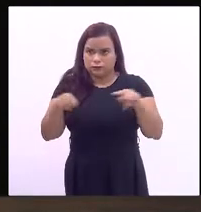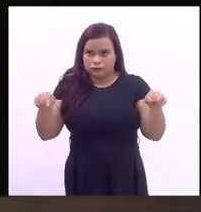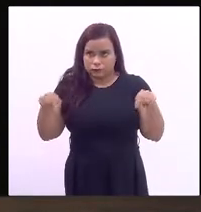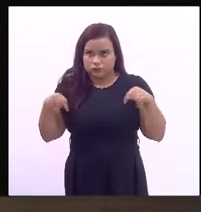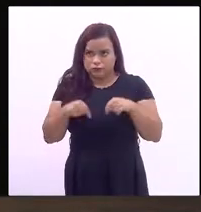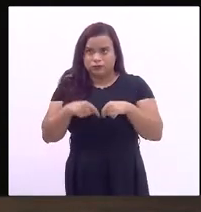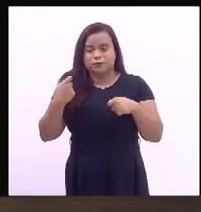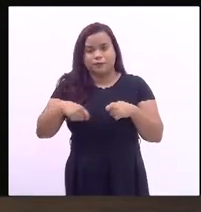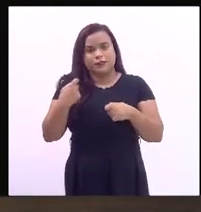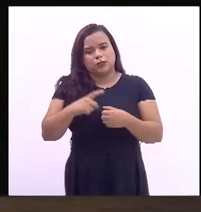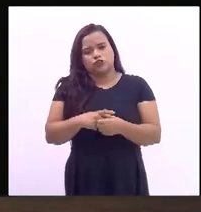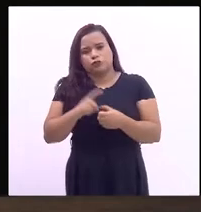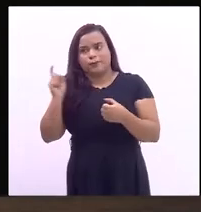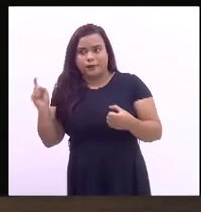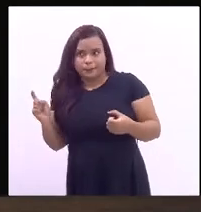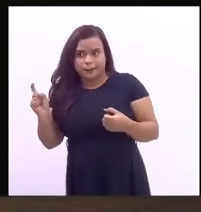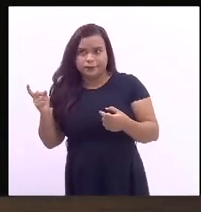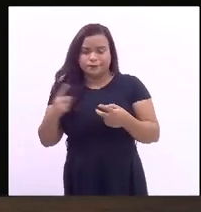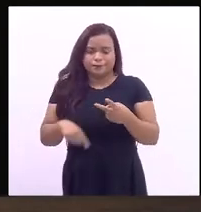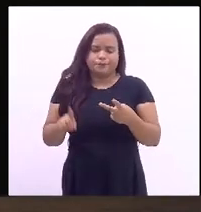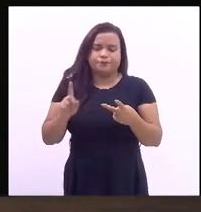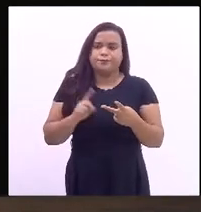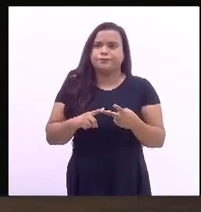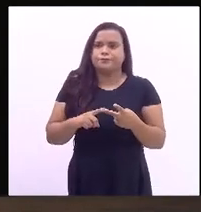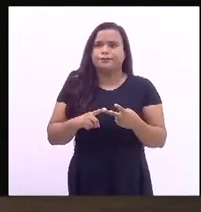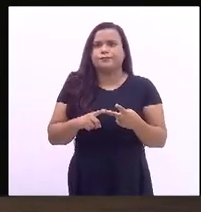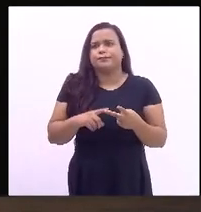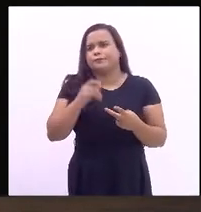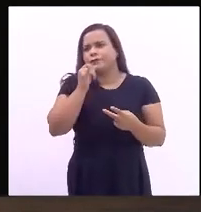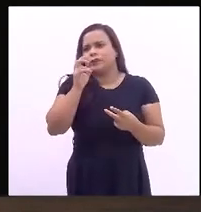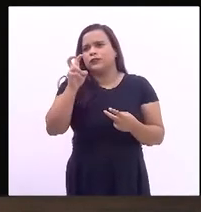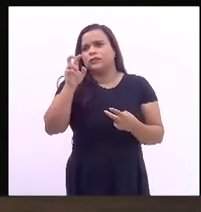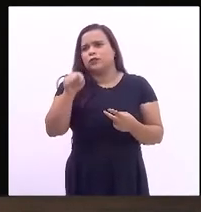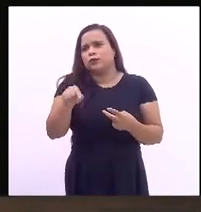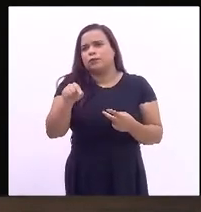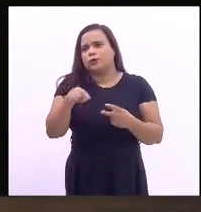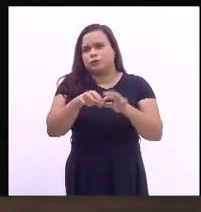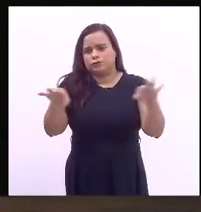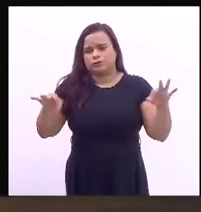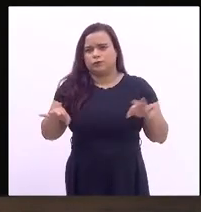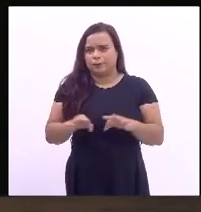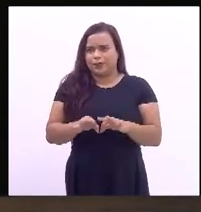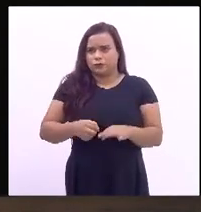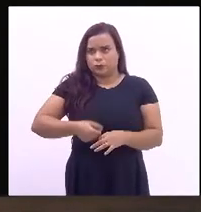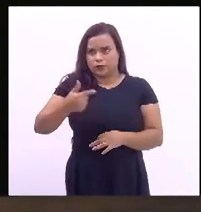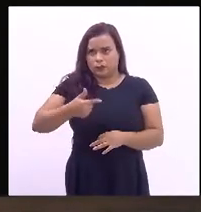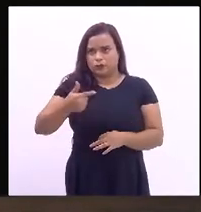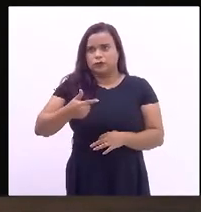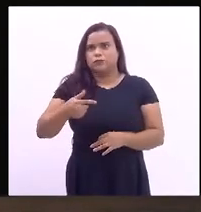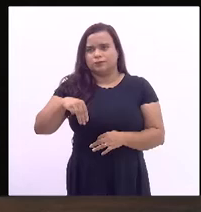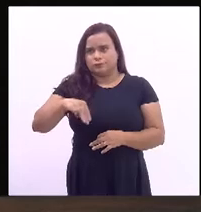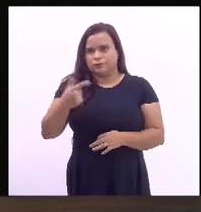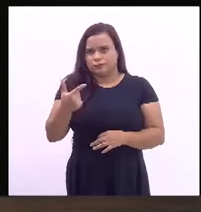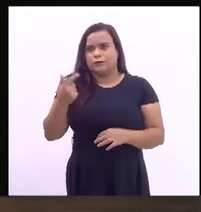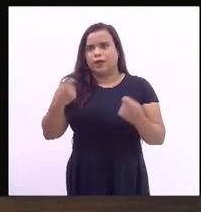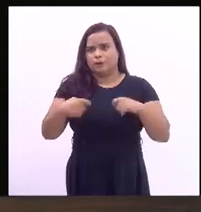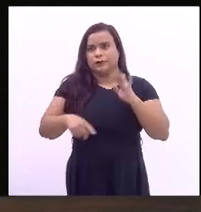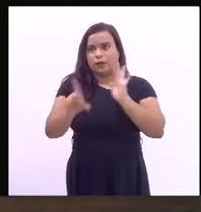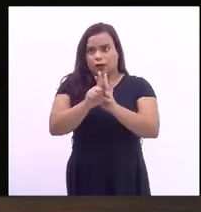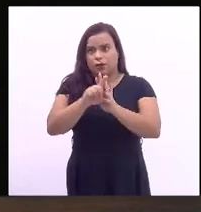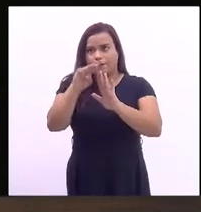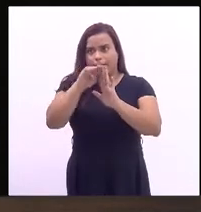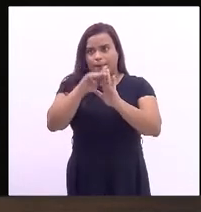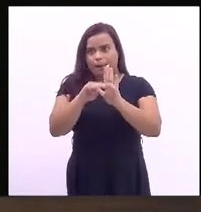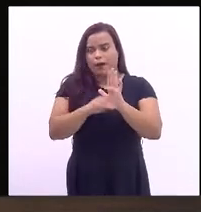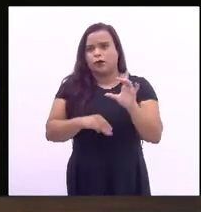problema tem que desmembrar se você tem uma área de cinco mil metros quadrados aqui de me abraçar a toda tem que legalizar aí